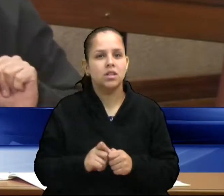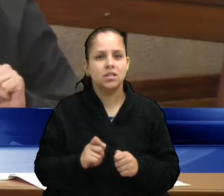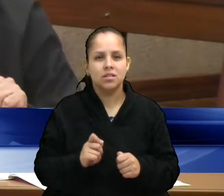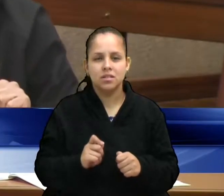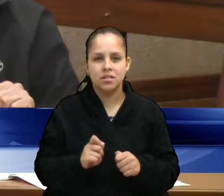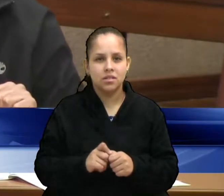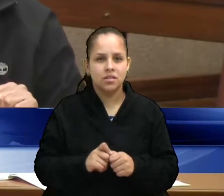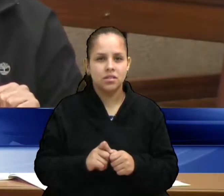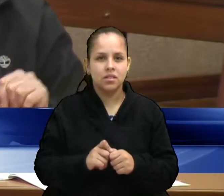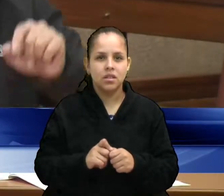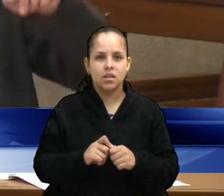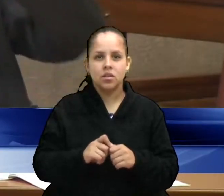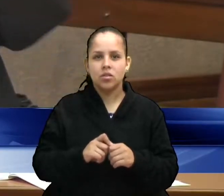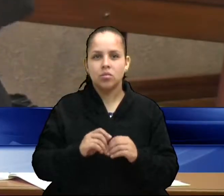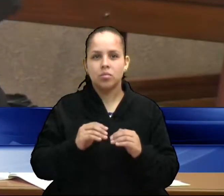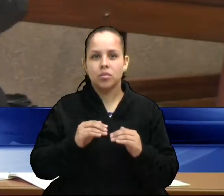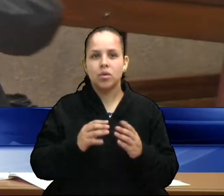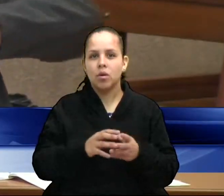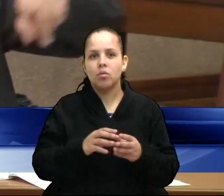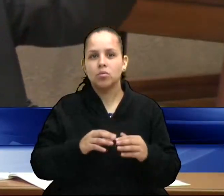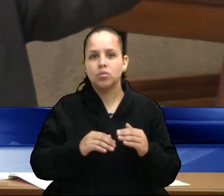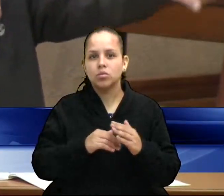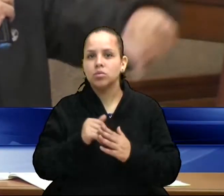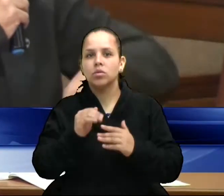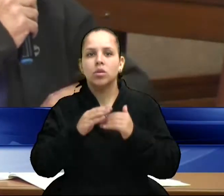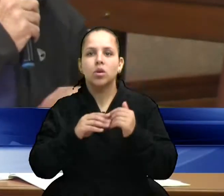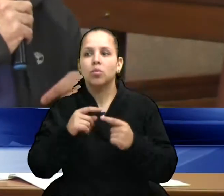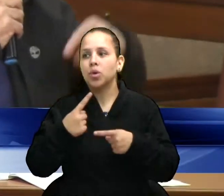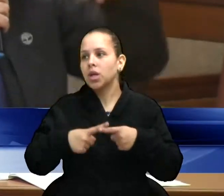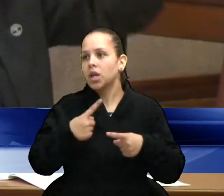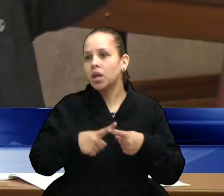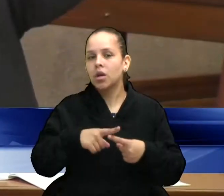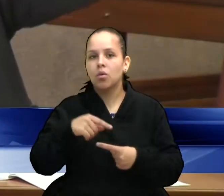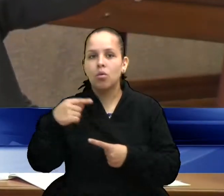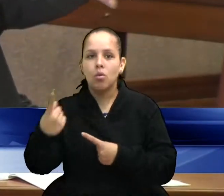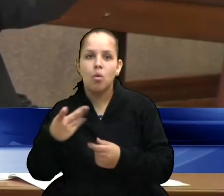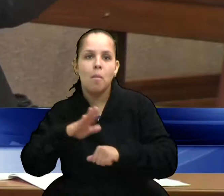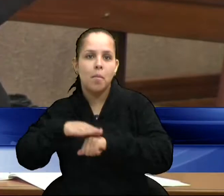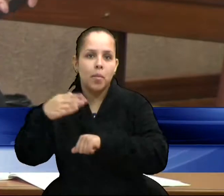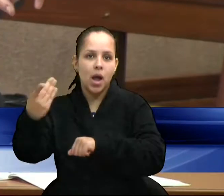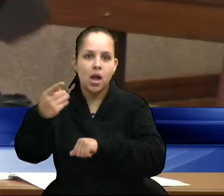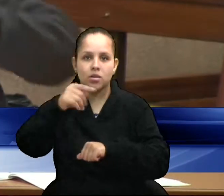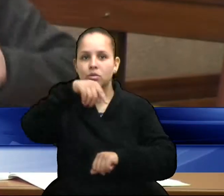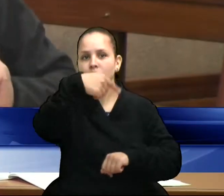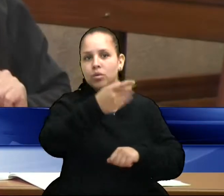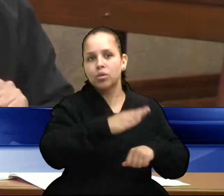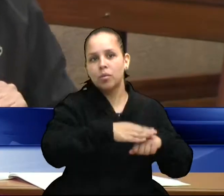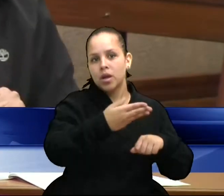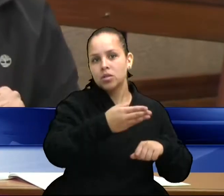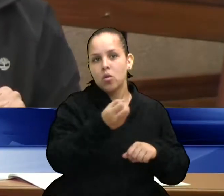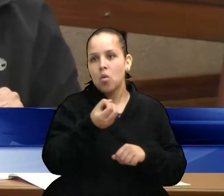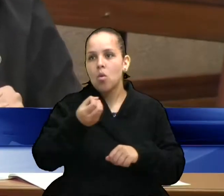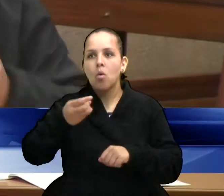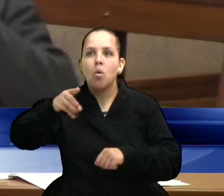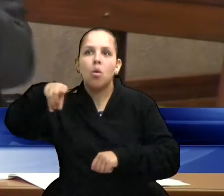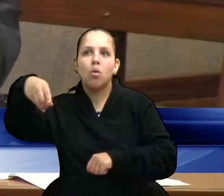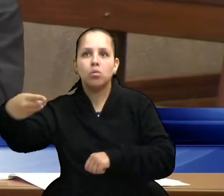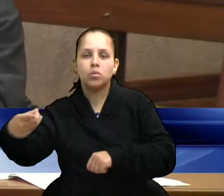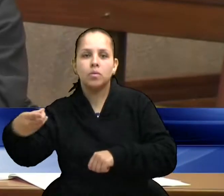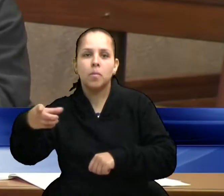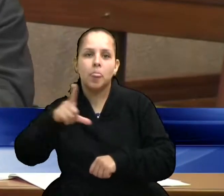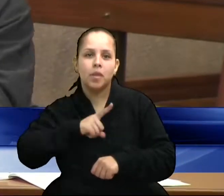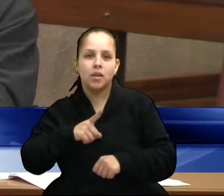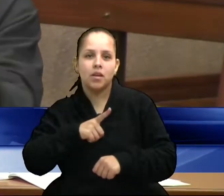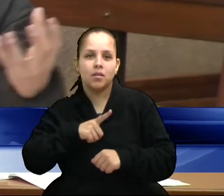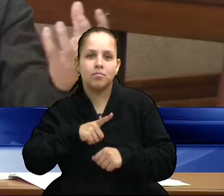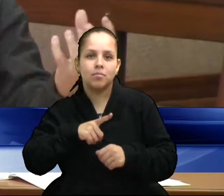de compensação, porque um vai transportar mais passageiro que o outro, um vai ter mais despesa de manutenção do que o outro. Então é